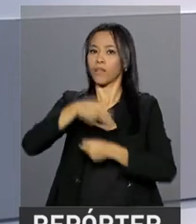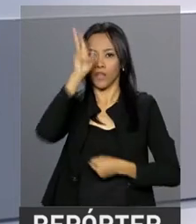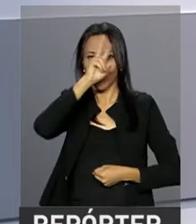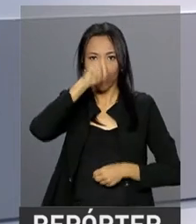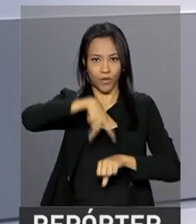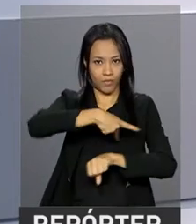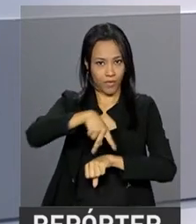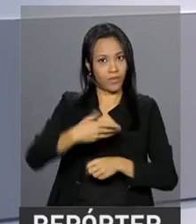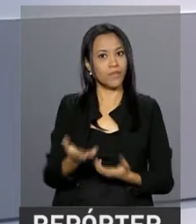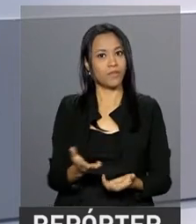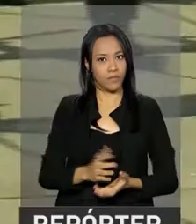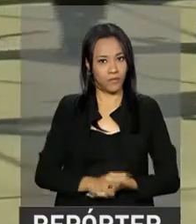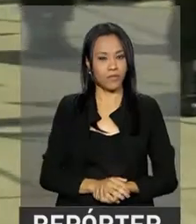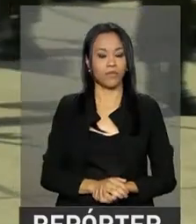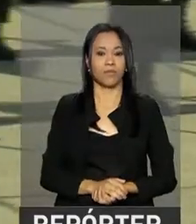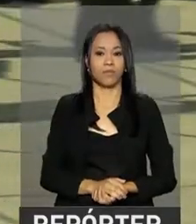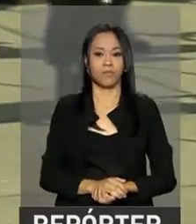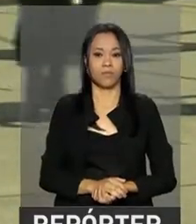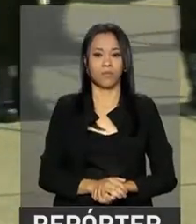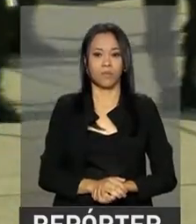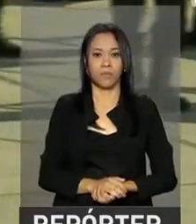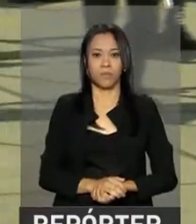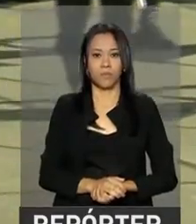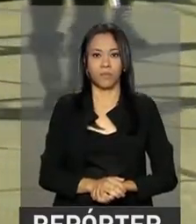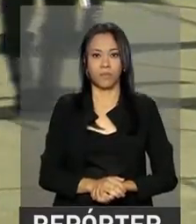história do país.